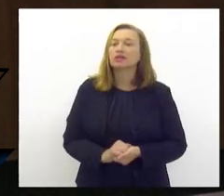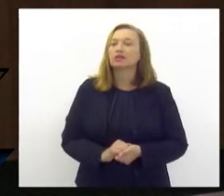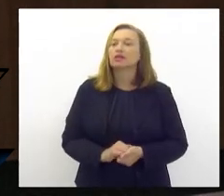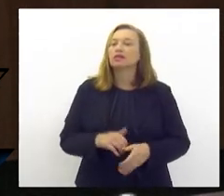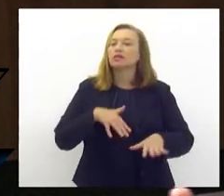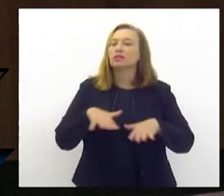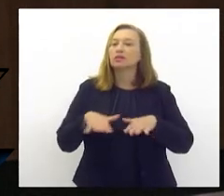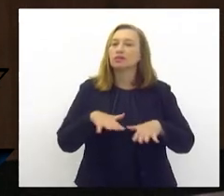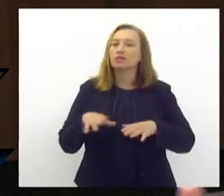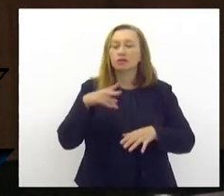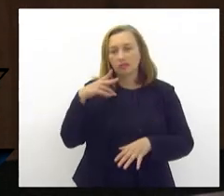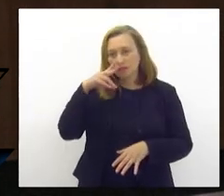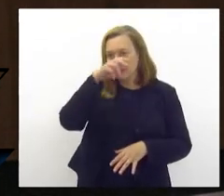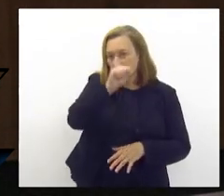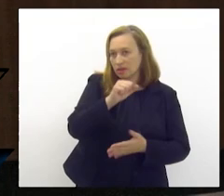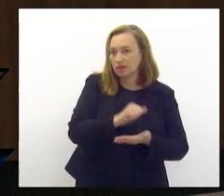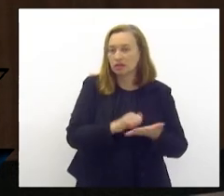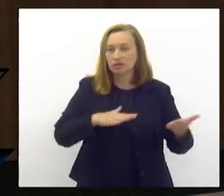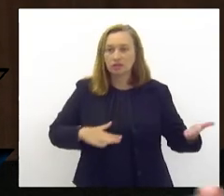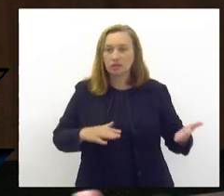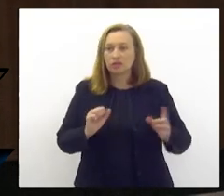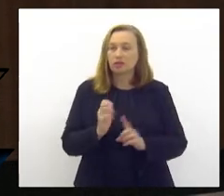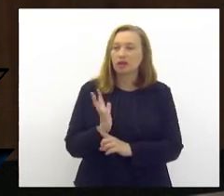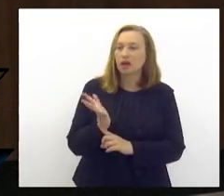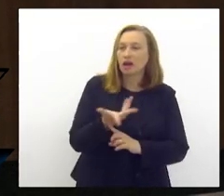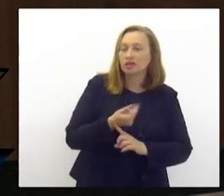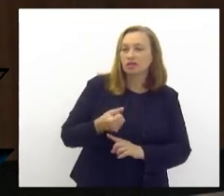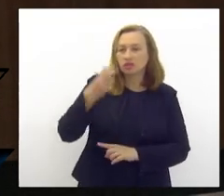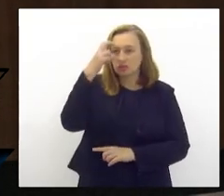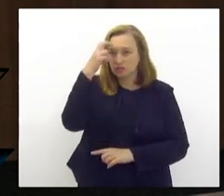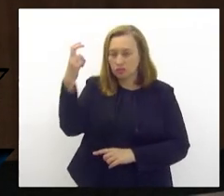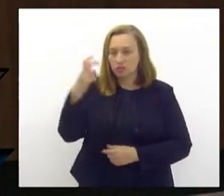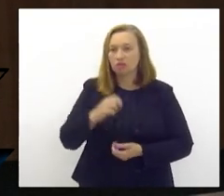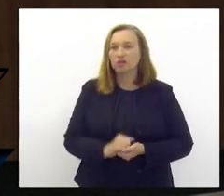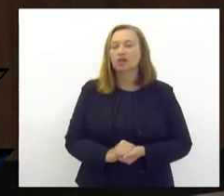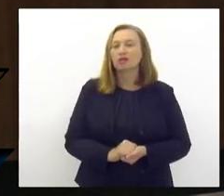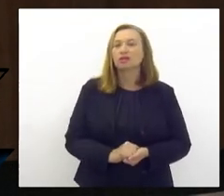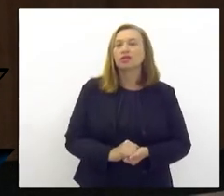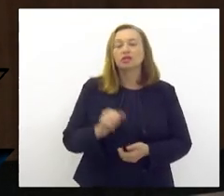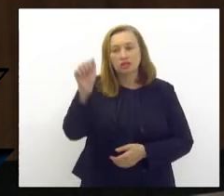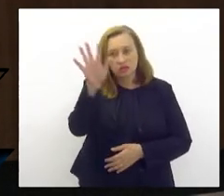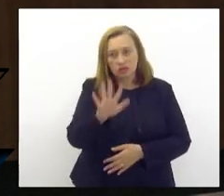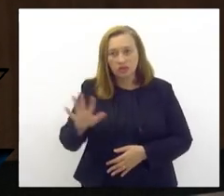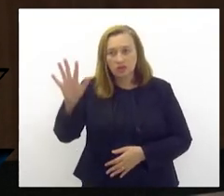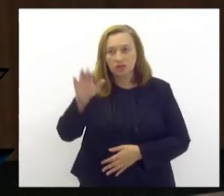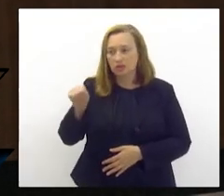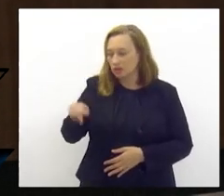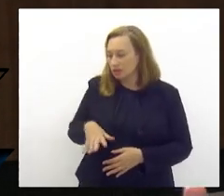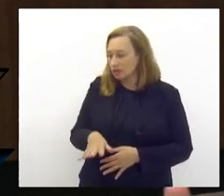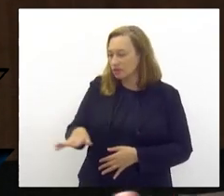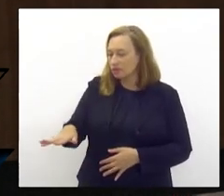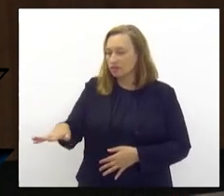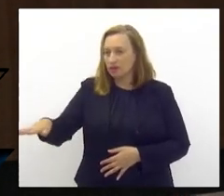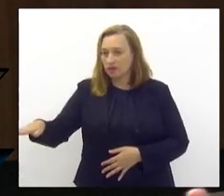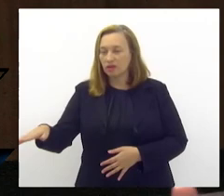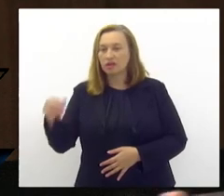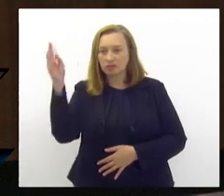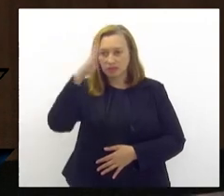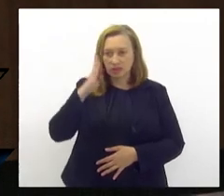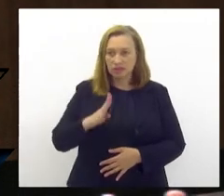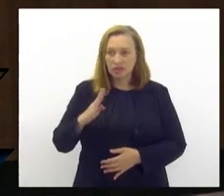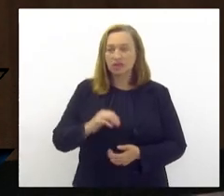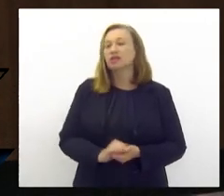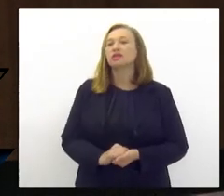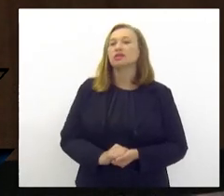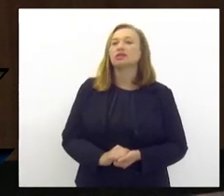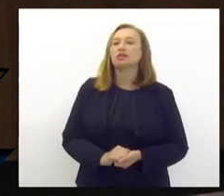Movimenta e fortalece atividades de cunho artístico e cultural, em geral, em favelas periféricas brasileiras.